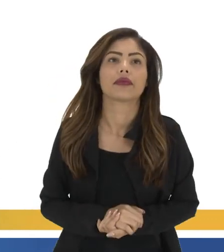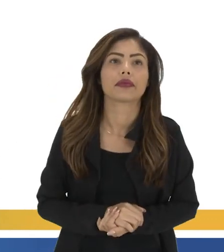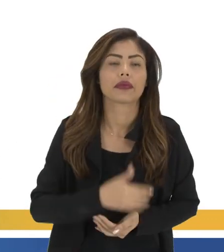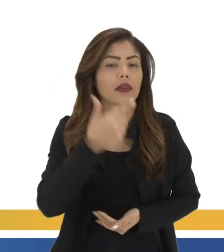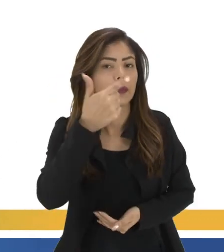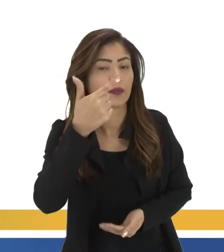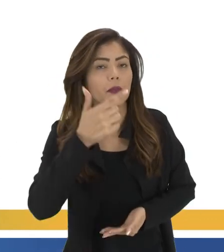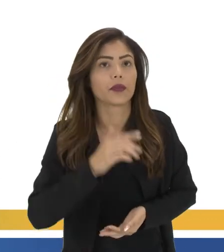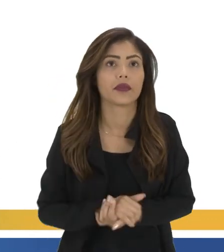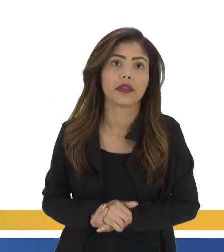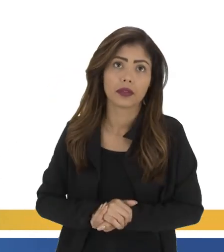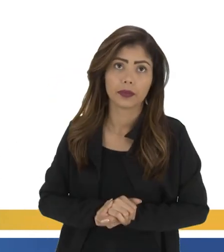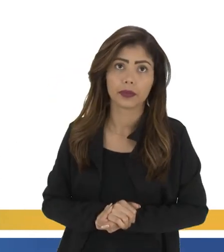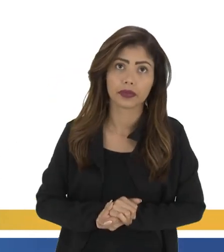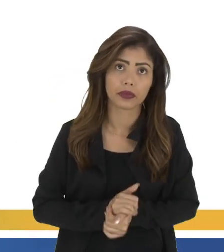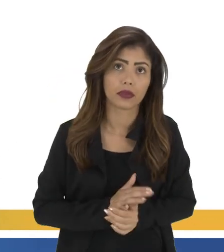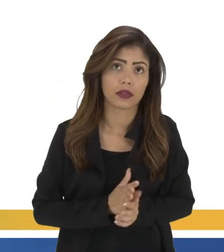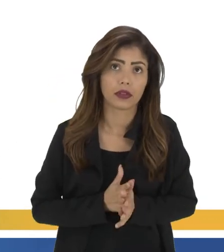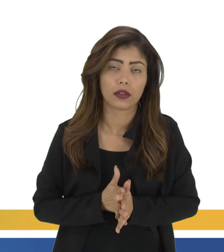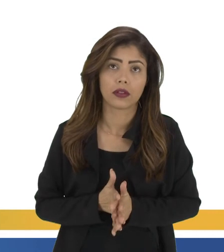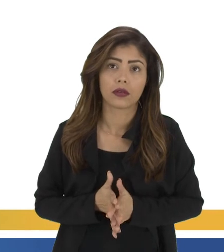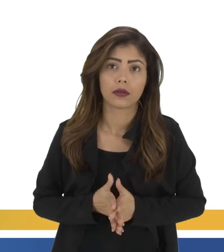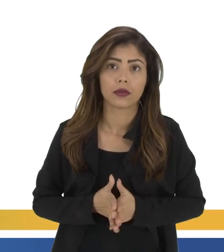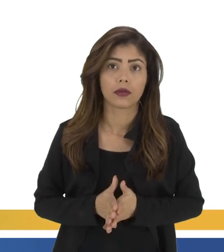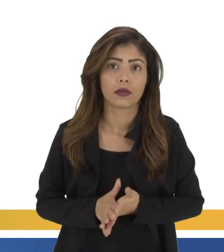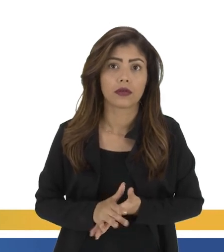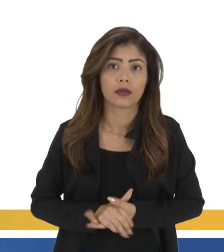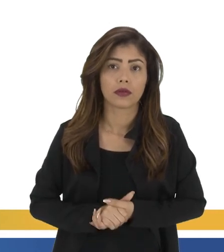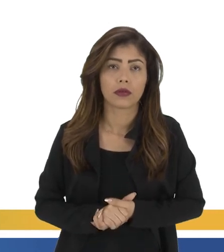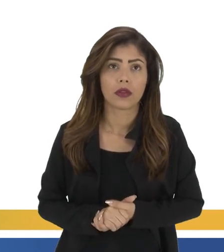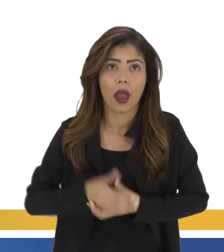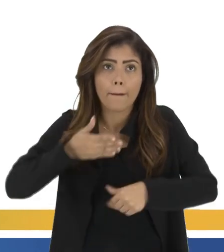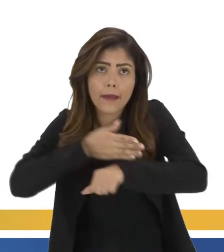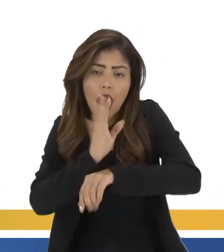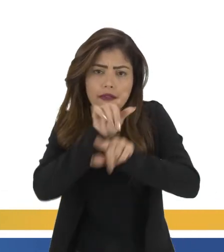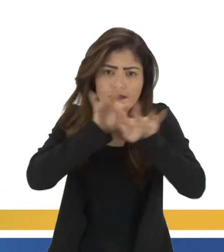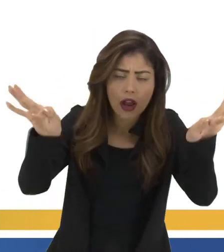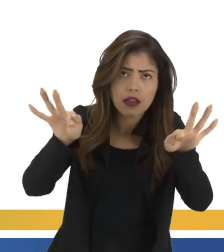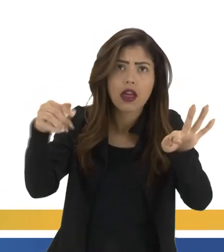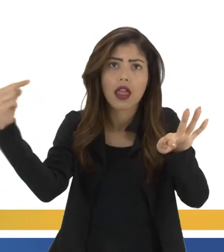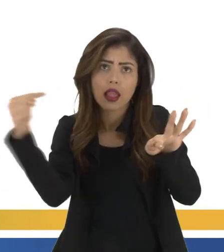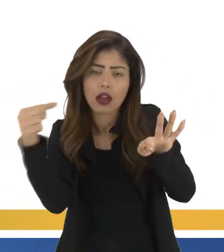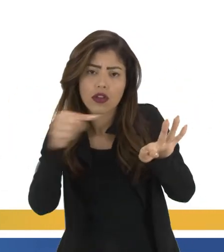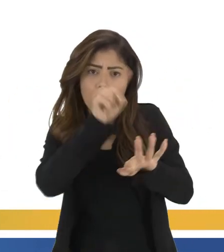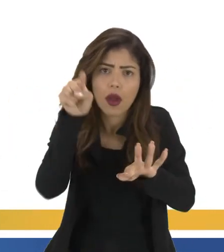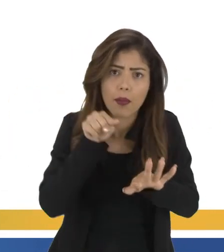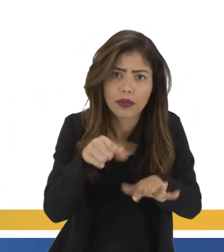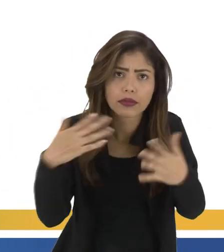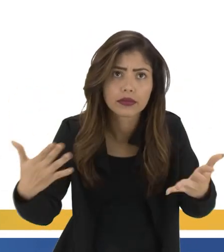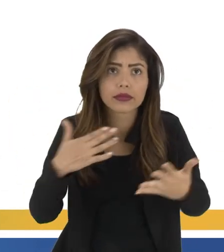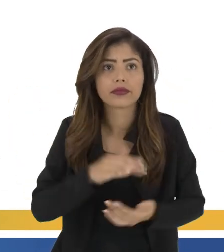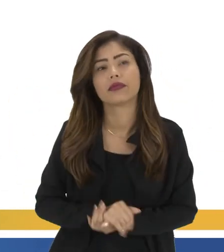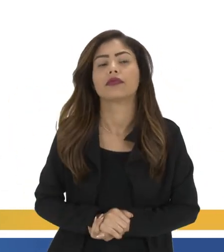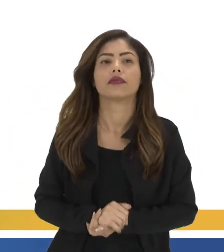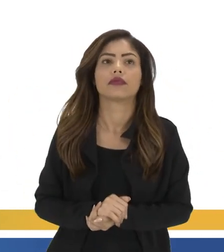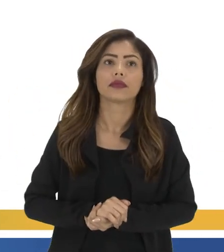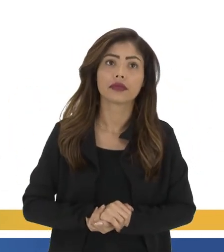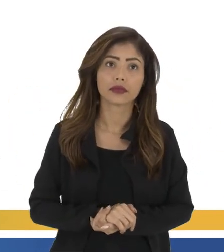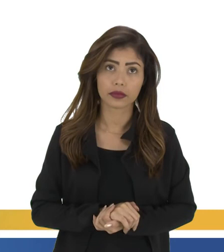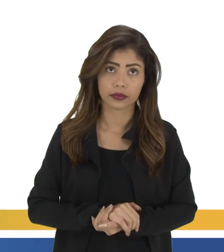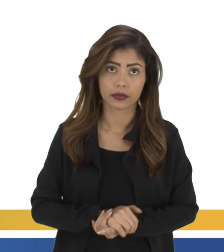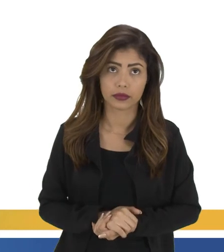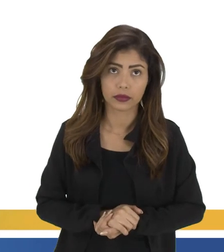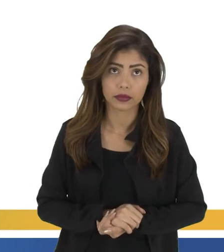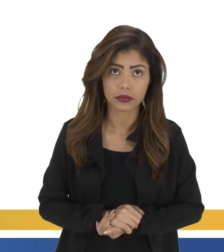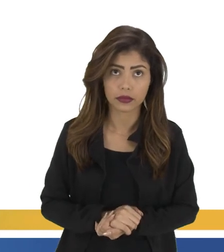A segunda, passe a frase a seguir para as formas negativa e interrogativa. Solar